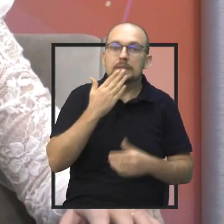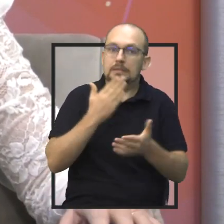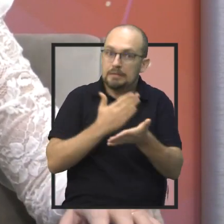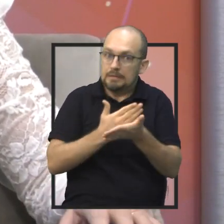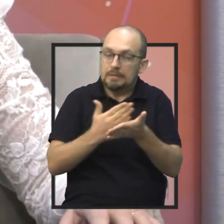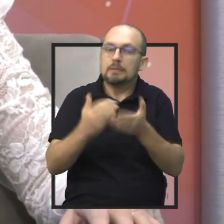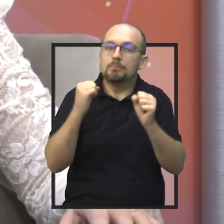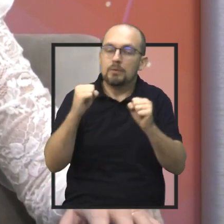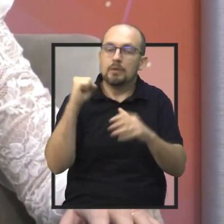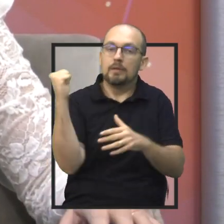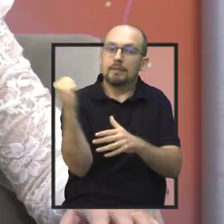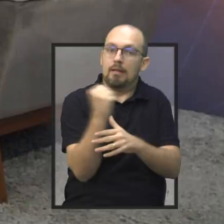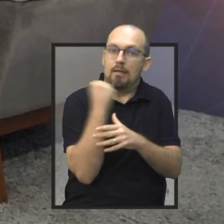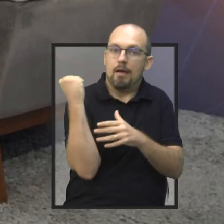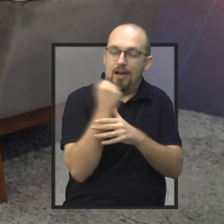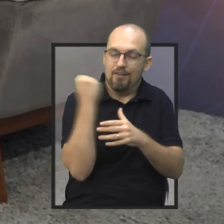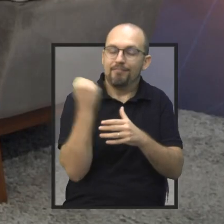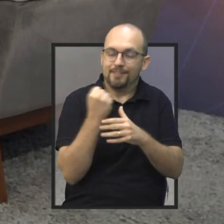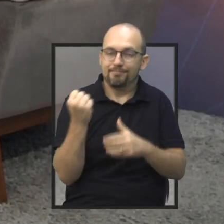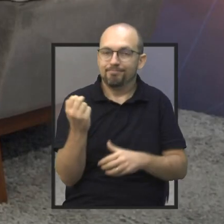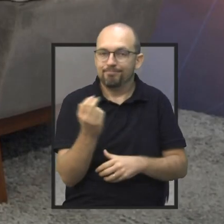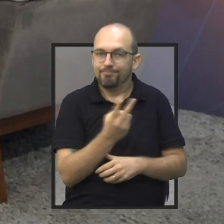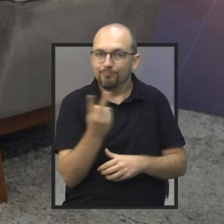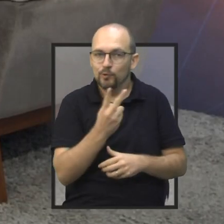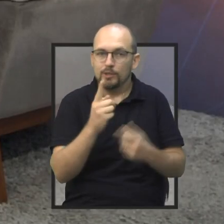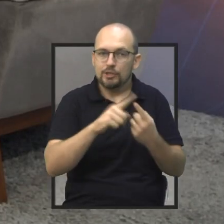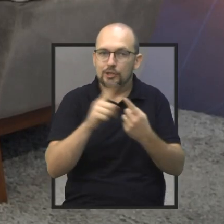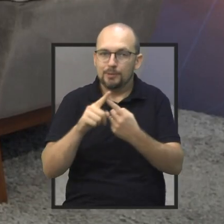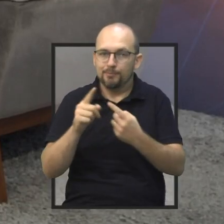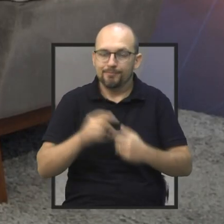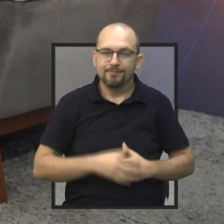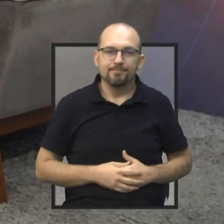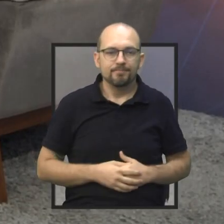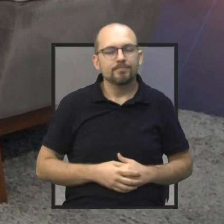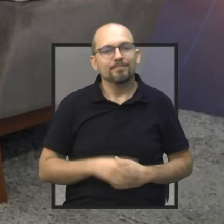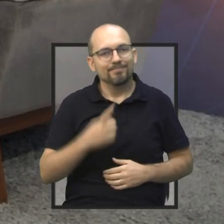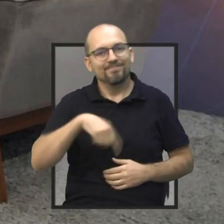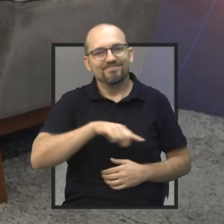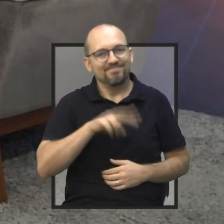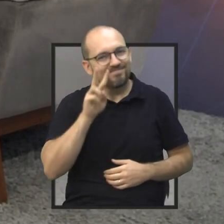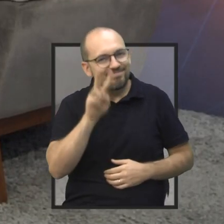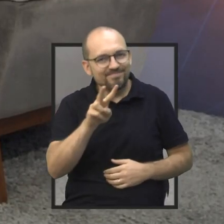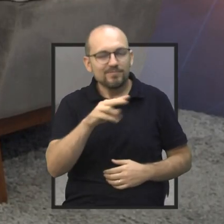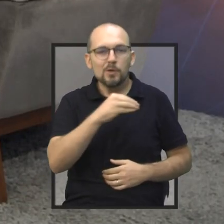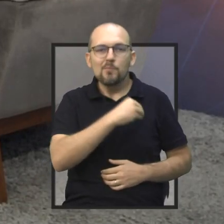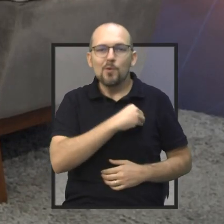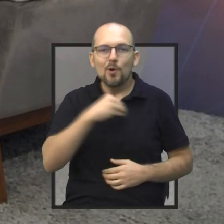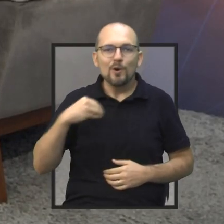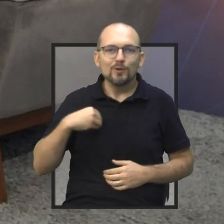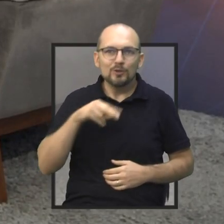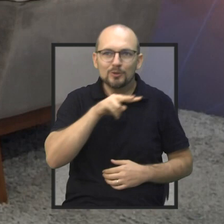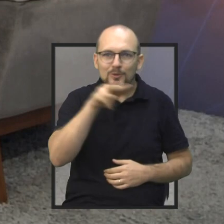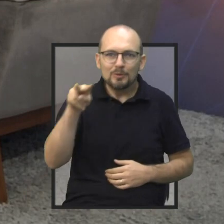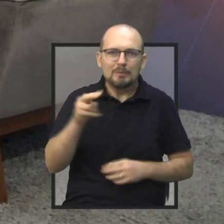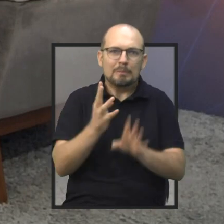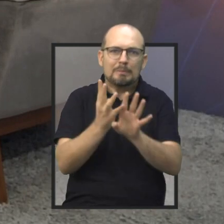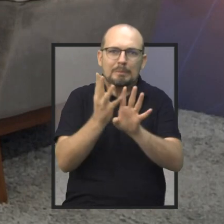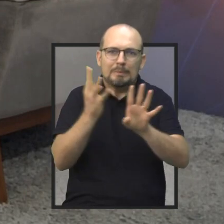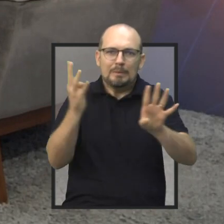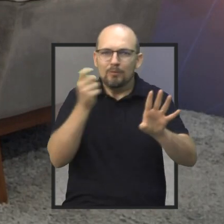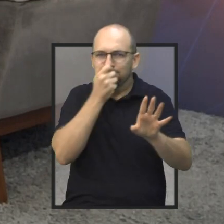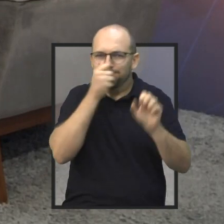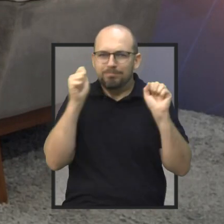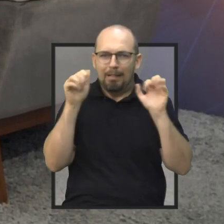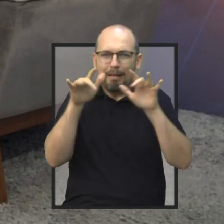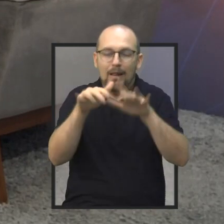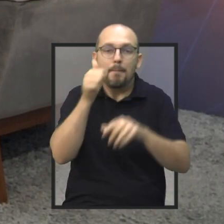mais graves dessas infecções. Bom, a gente observa que os postinhos de saúde já começam a ficar mais cheios, né? As mães com as crianças,